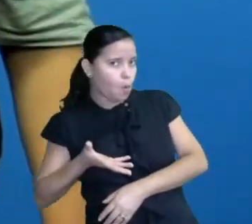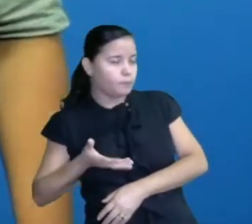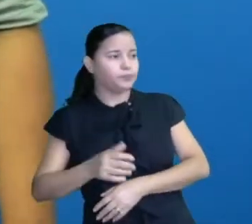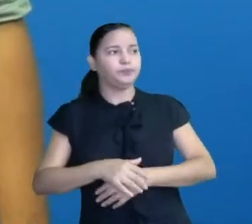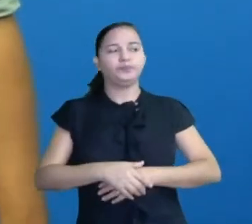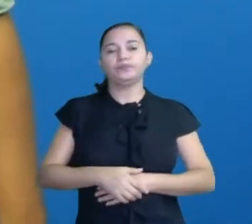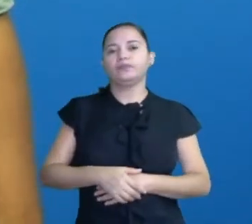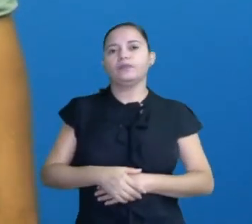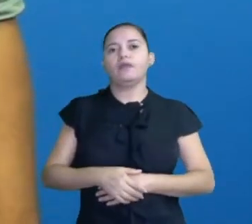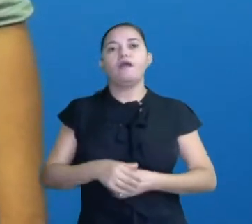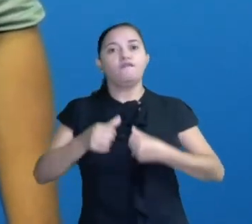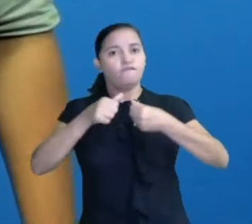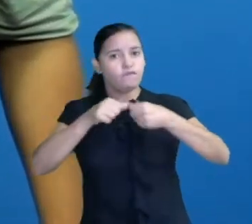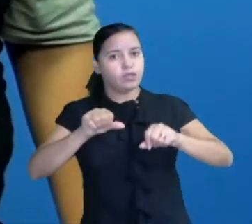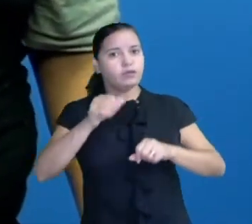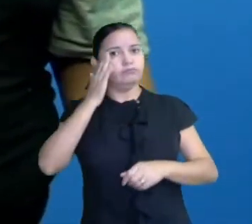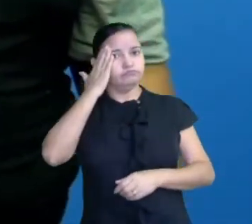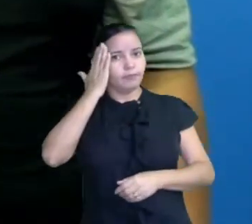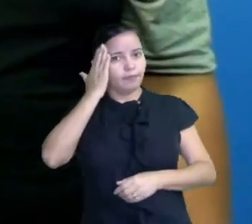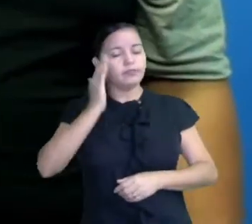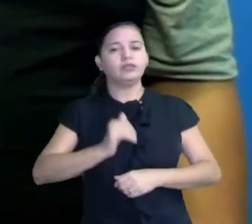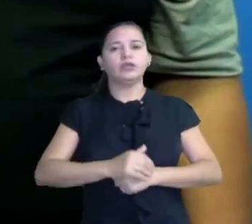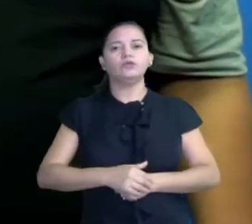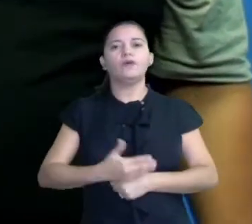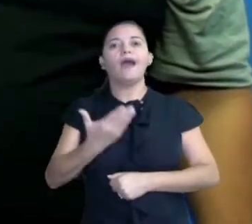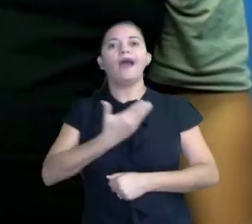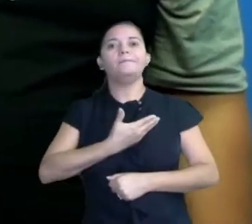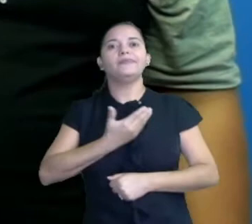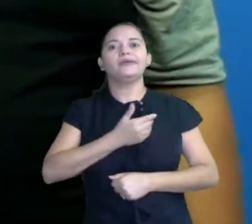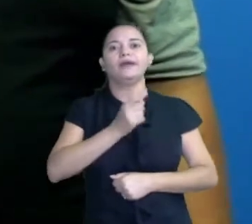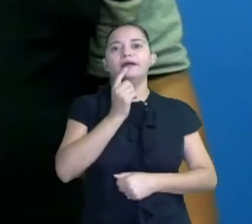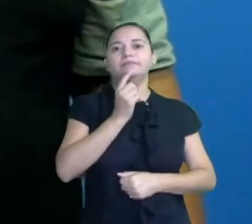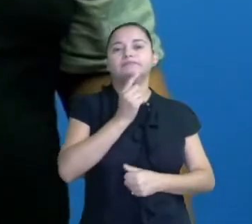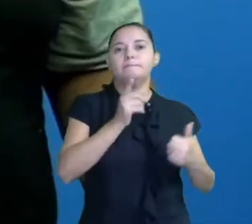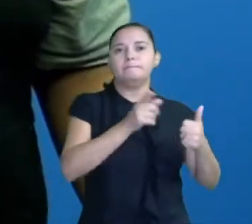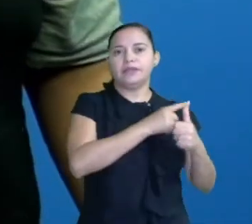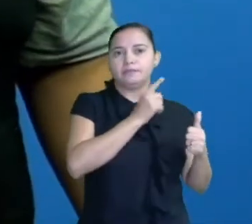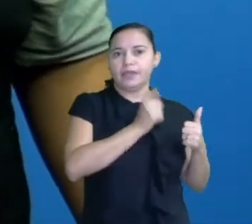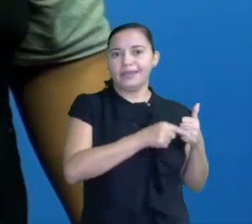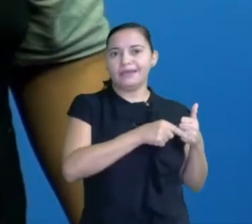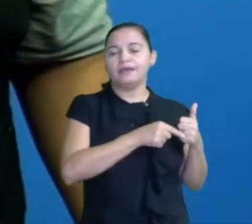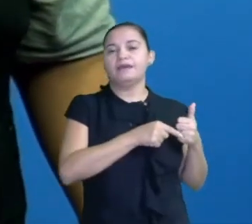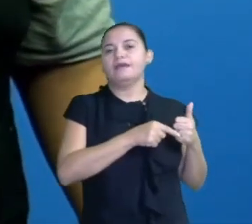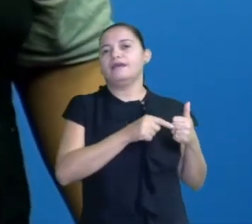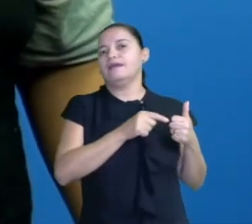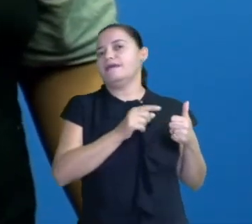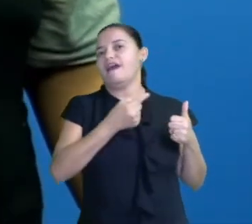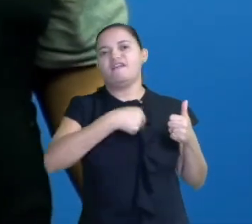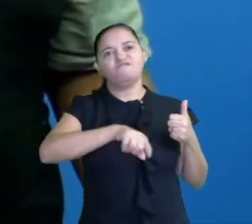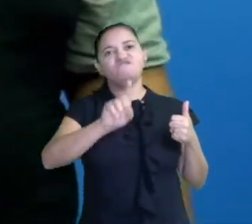seja, deixa claro que a amiga 1, ela não vai à